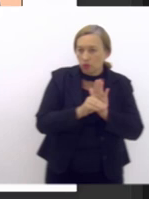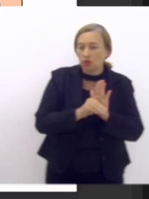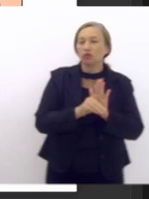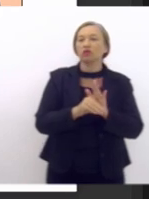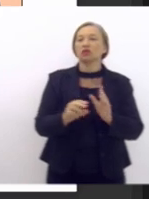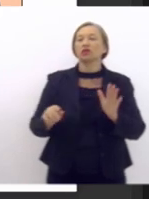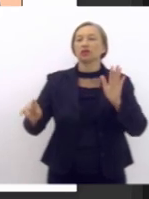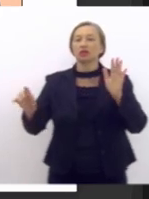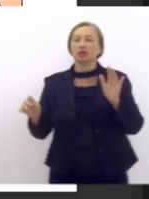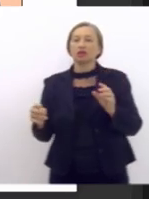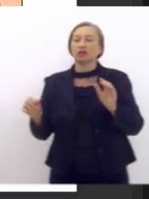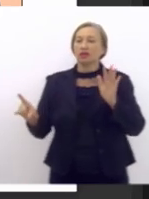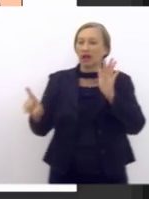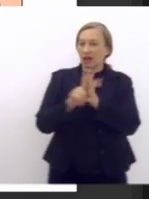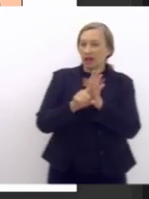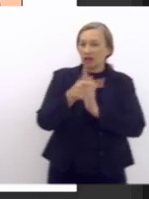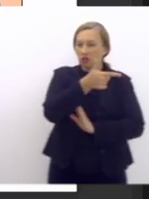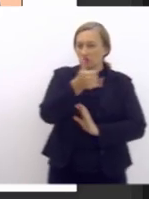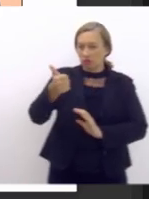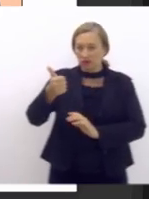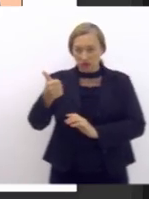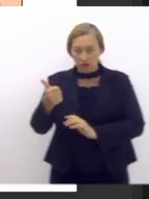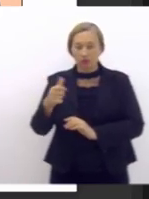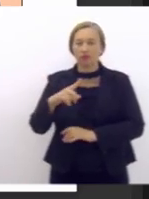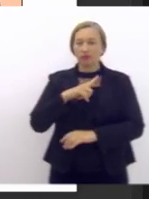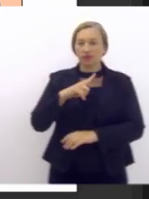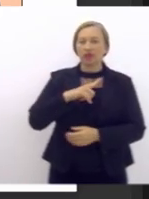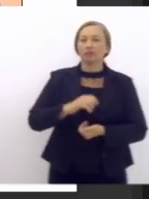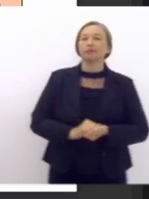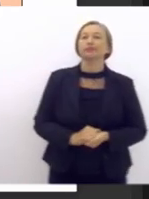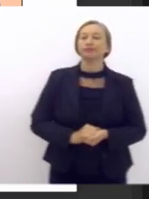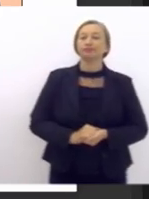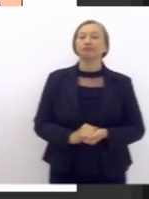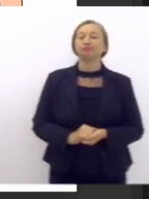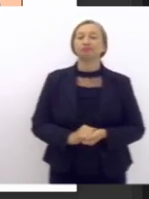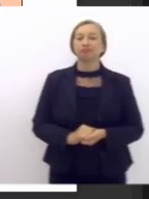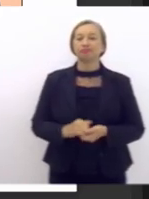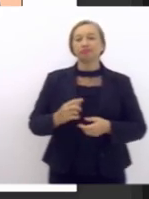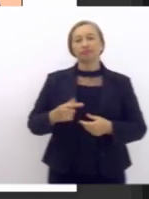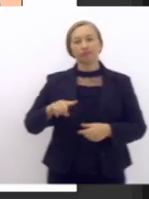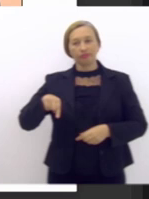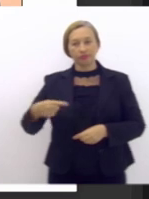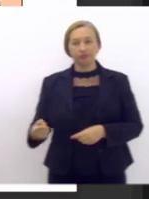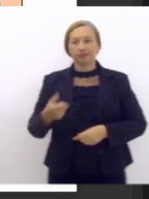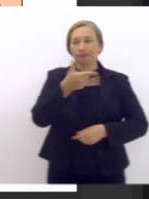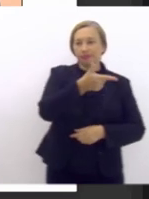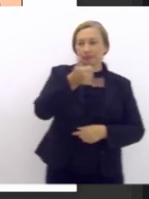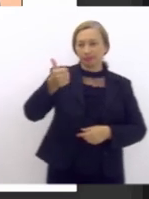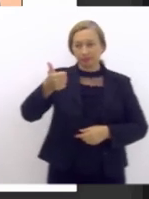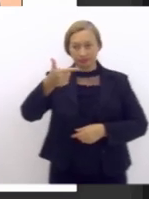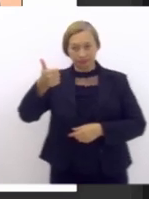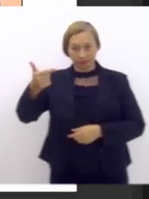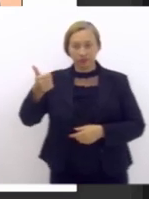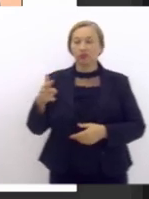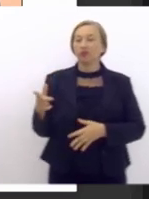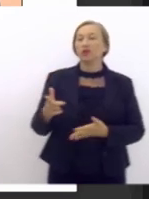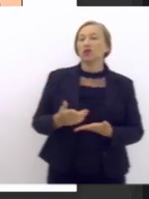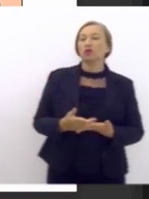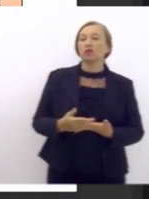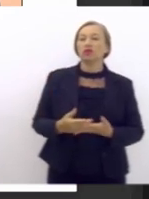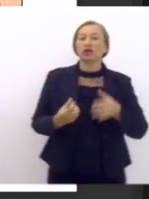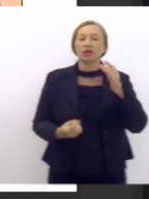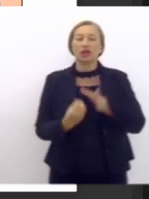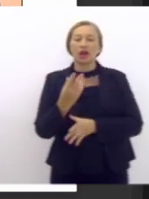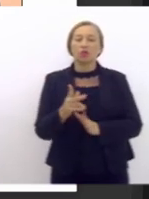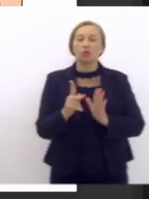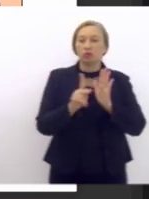aprovada em 2021. Então, temos essa nota técnica na página do Observatório. Um pouco mais adiante, em 2022, nós tentamos fazer um